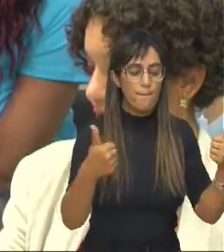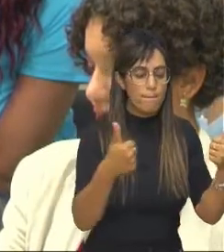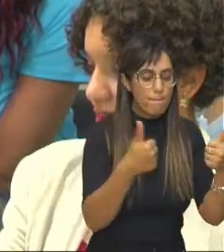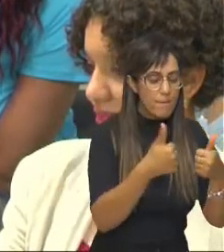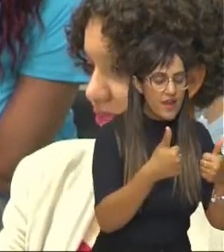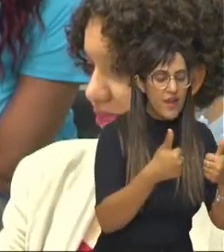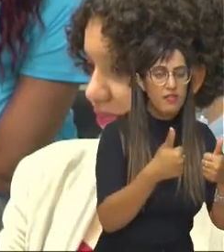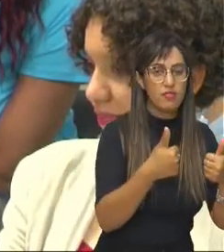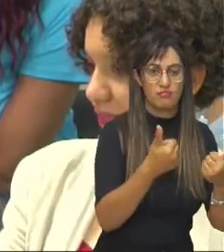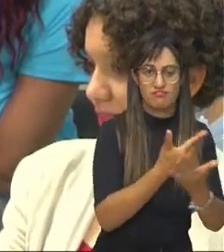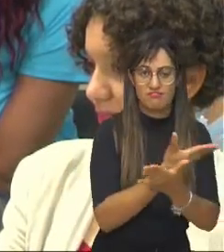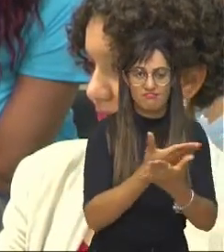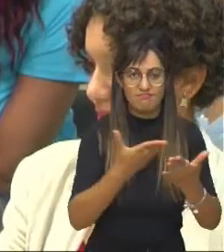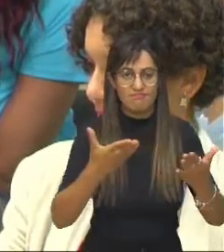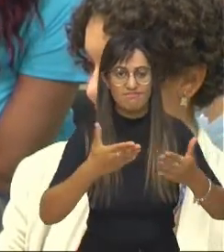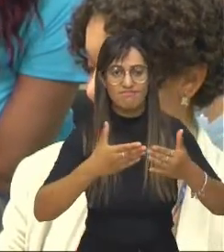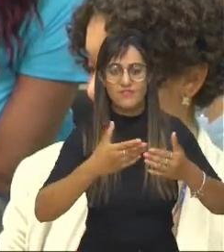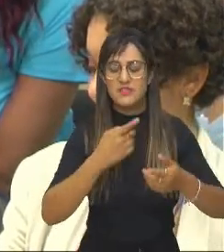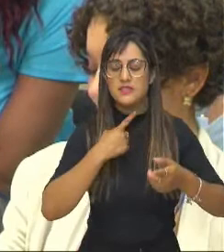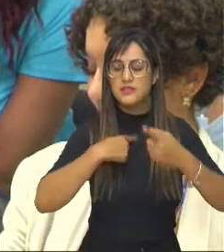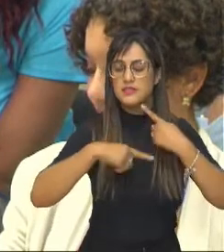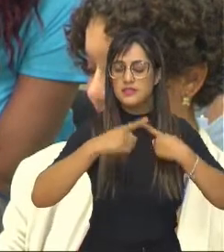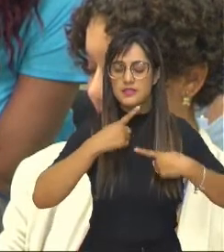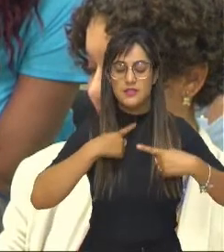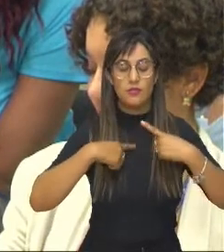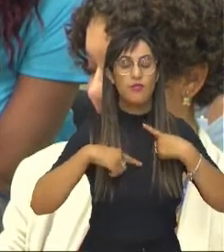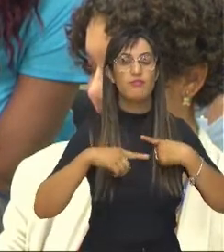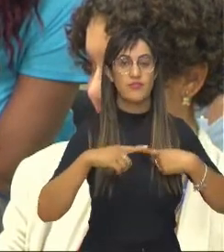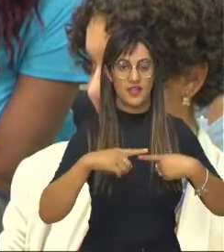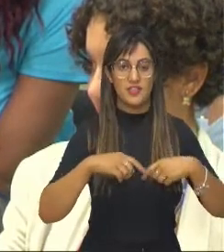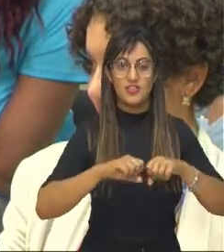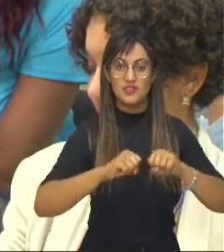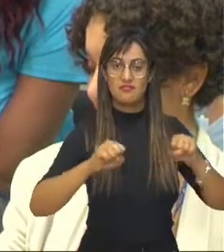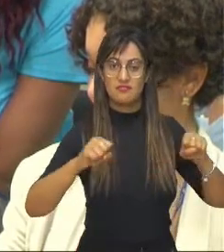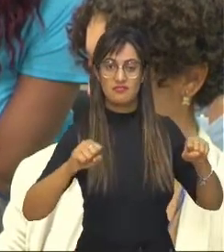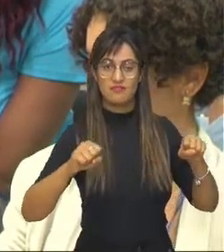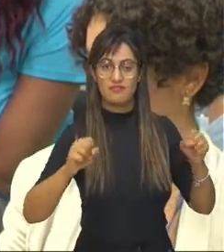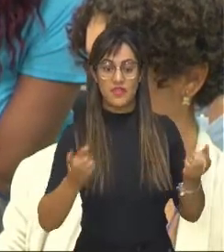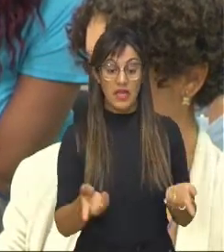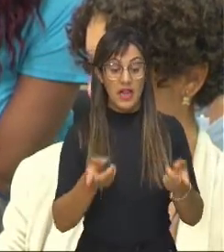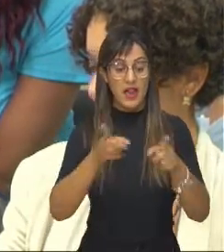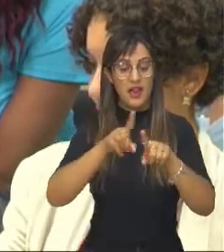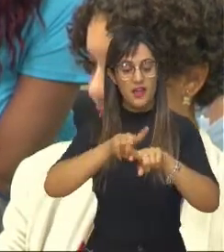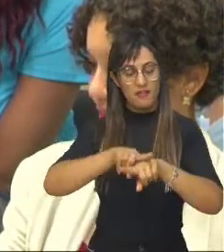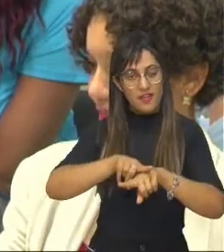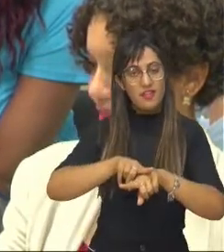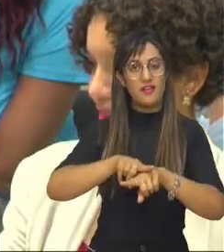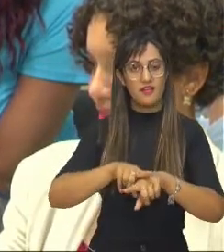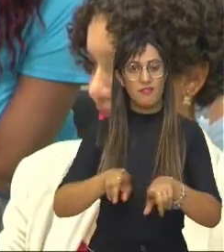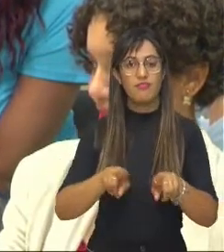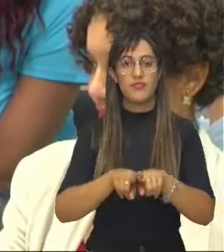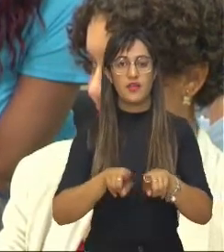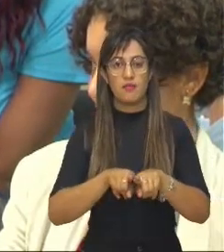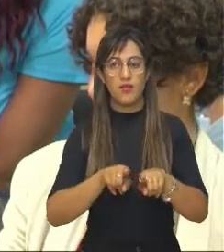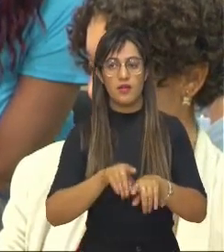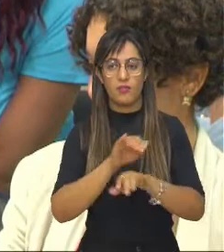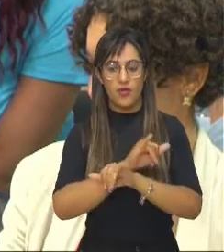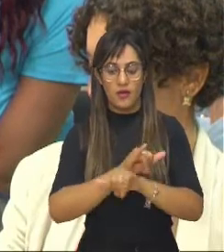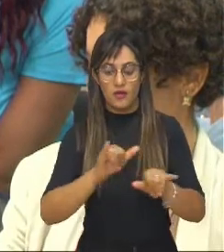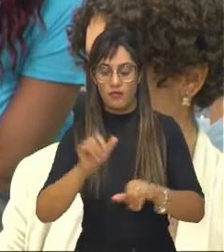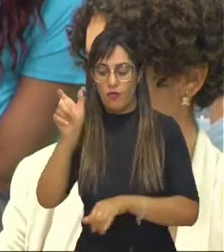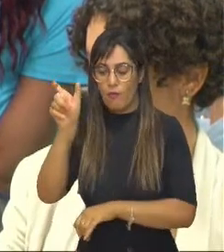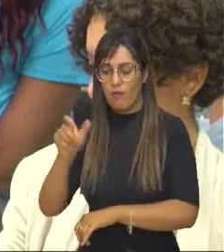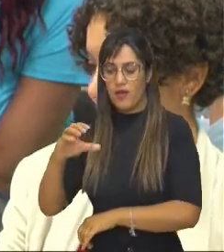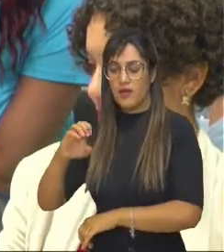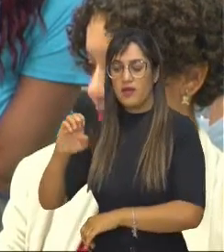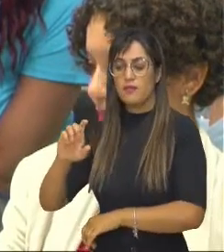essa coragem, eu só estou aqui, né? E hoje eu queria reverter um pouco essa lógica. Porque eu falei para a Céu, né, quando a gente estava